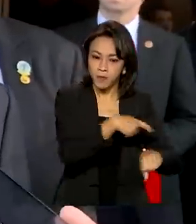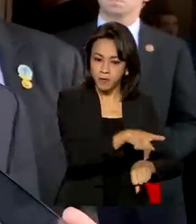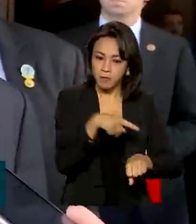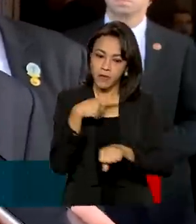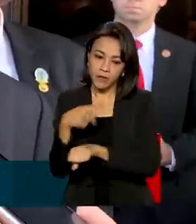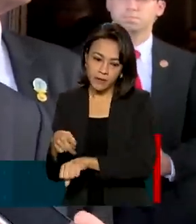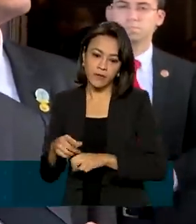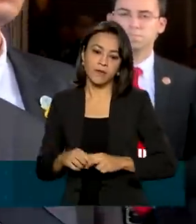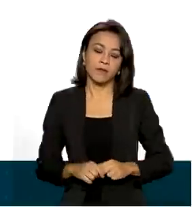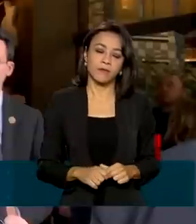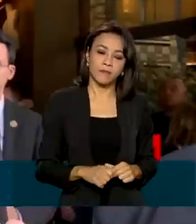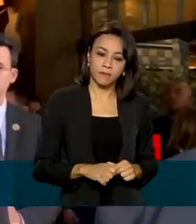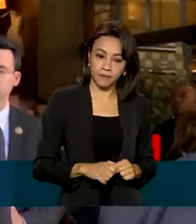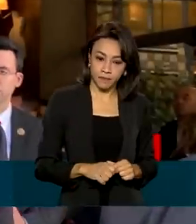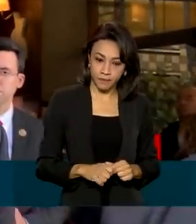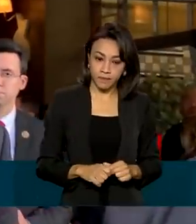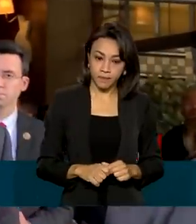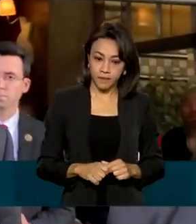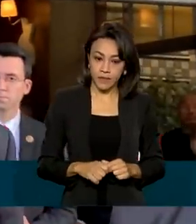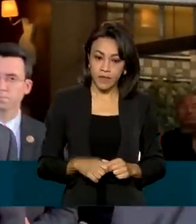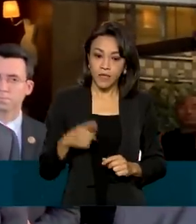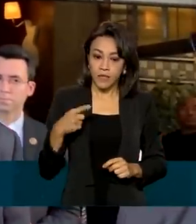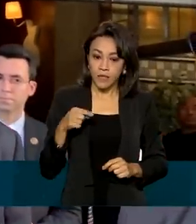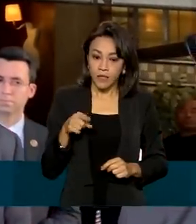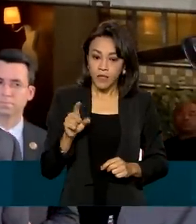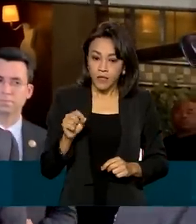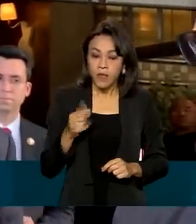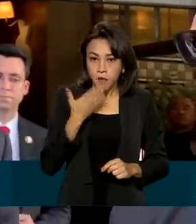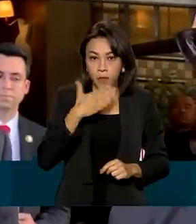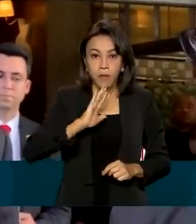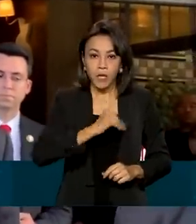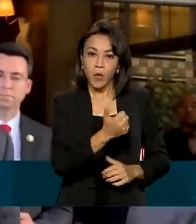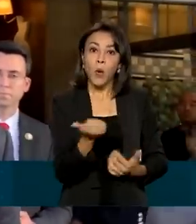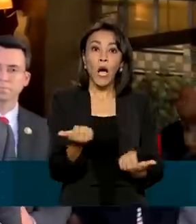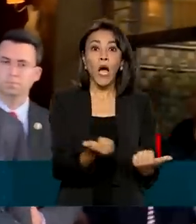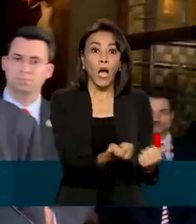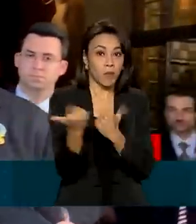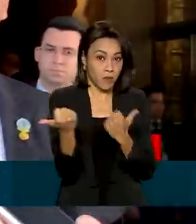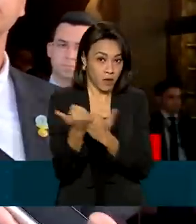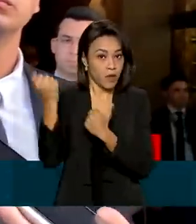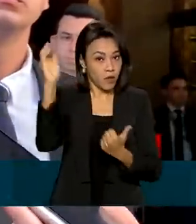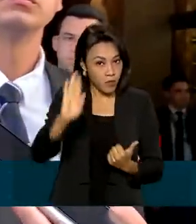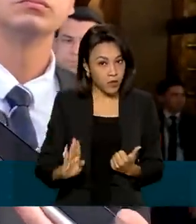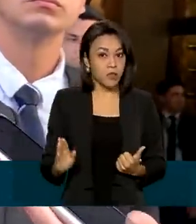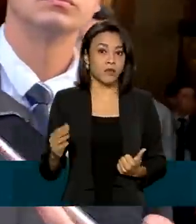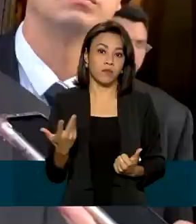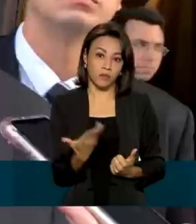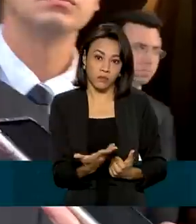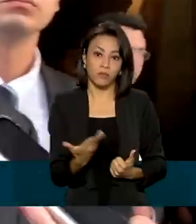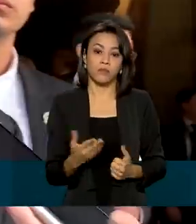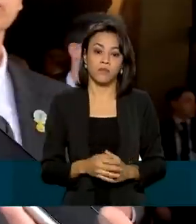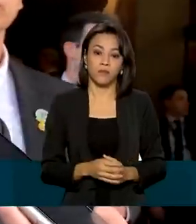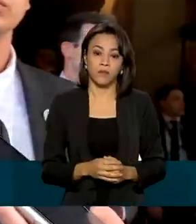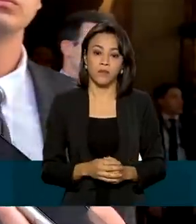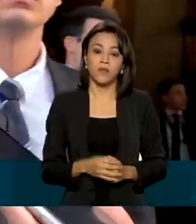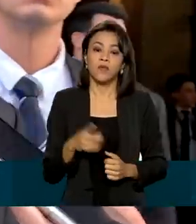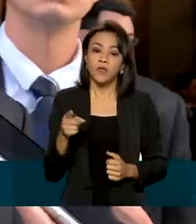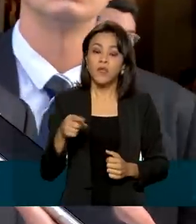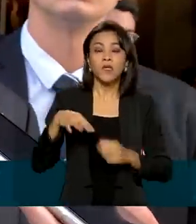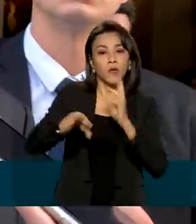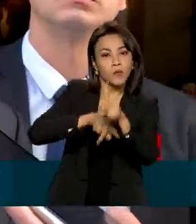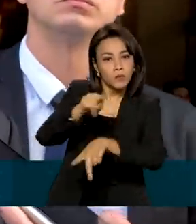teremos novos encontros. Se prometeu colaborar conosco. É sempre duas nações civilizadas fazem. É o bem dos nossos